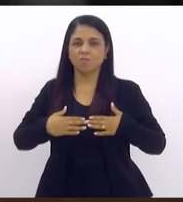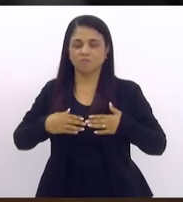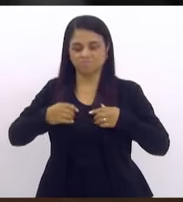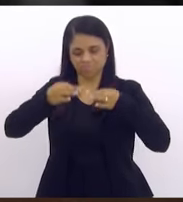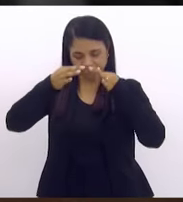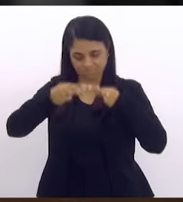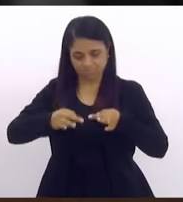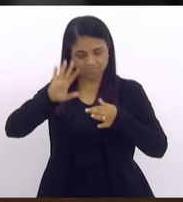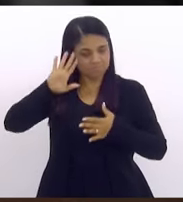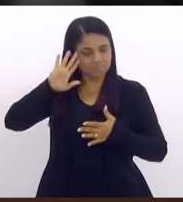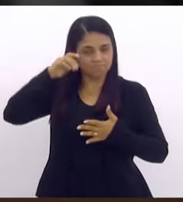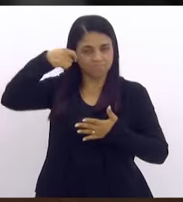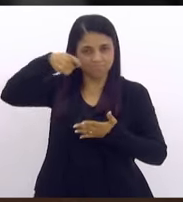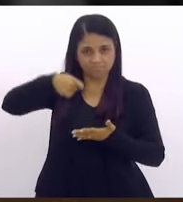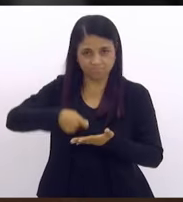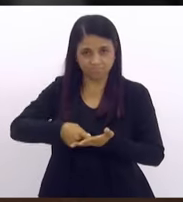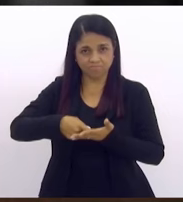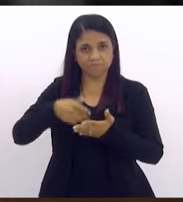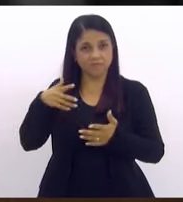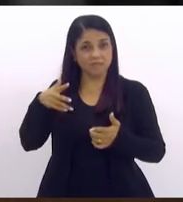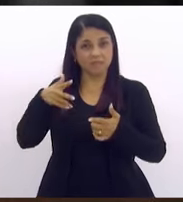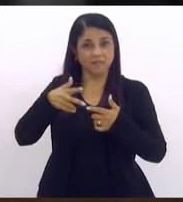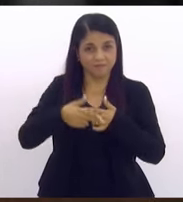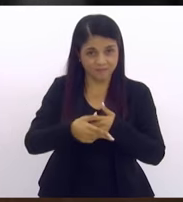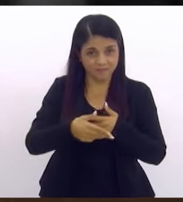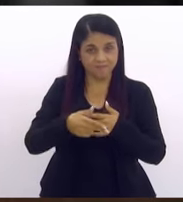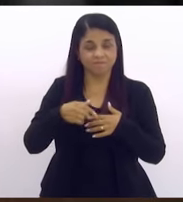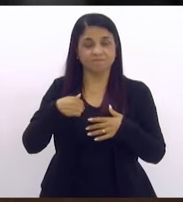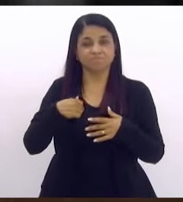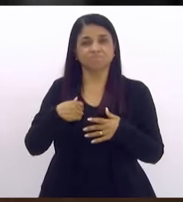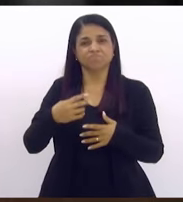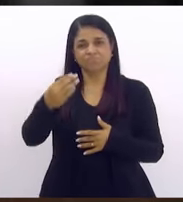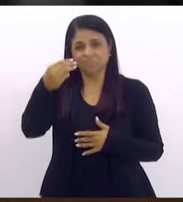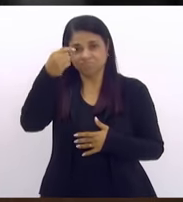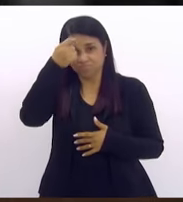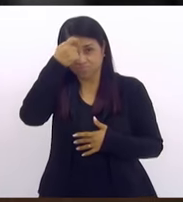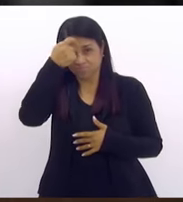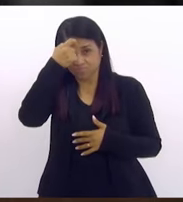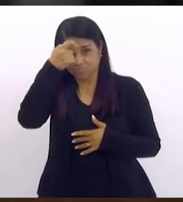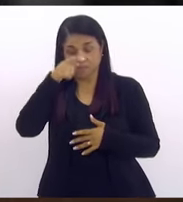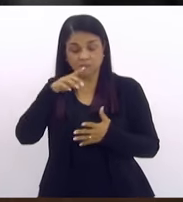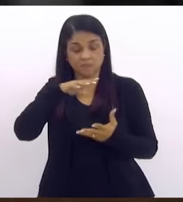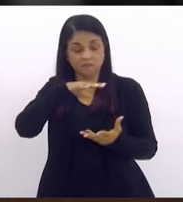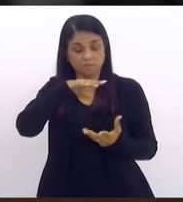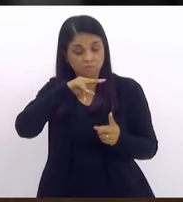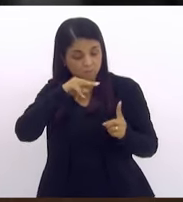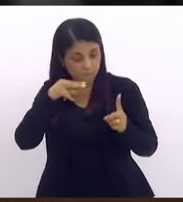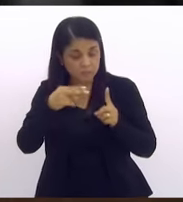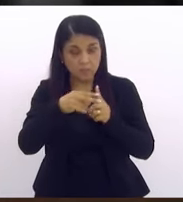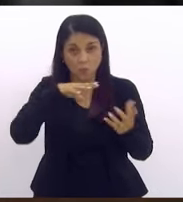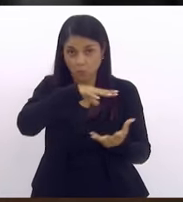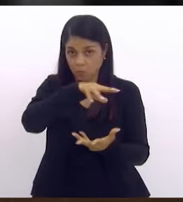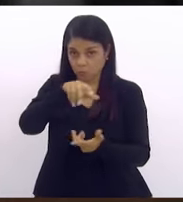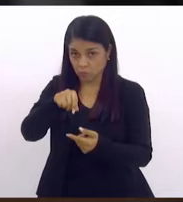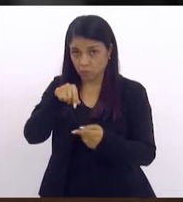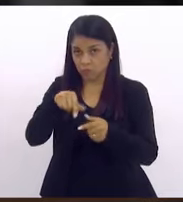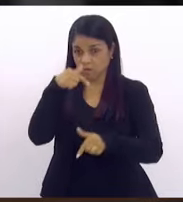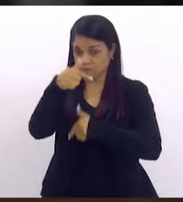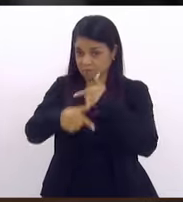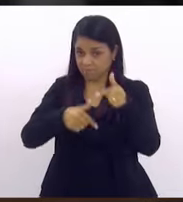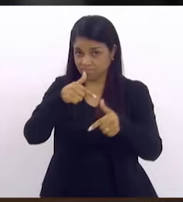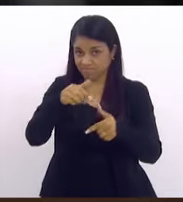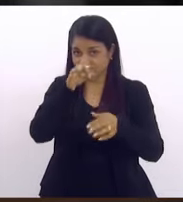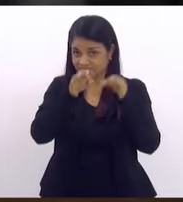nas suas intervenções no trilhar de coerência com sua visão de mundo a magistratura trabalhista